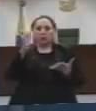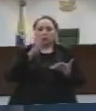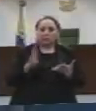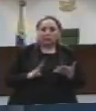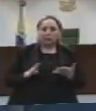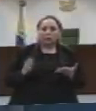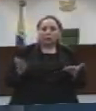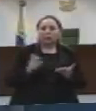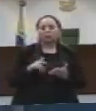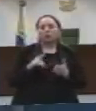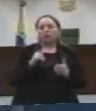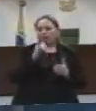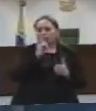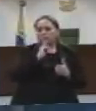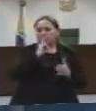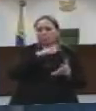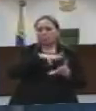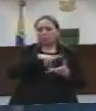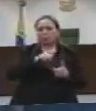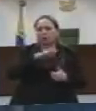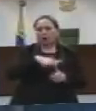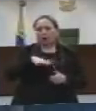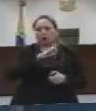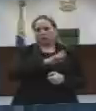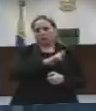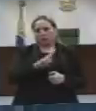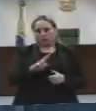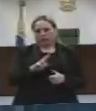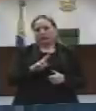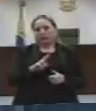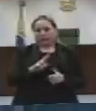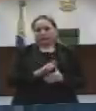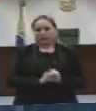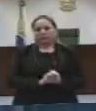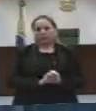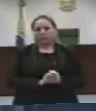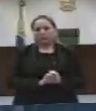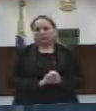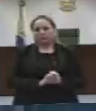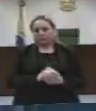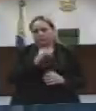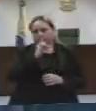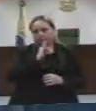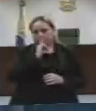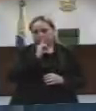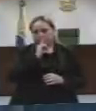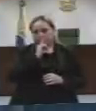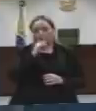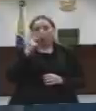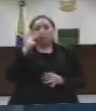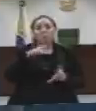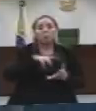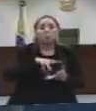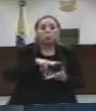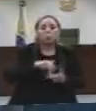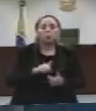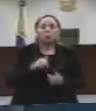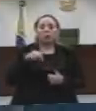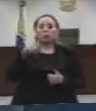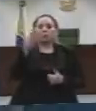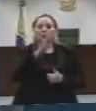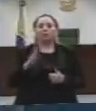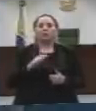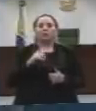exemplo para o mundo na questão religiosa damos exemplos para o mundo nós temos uma âm